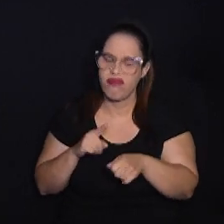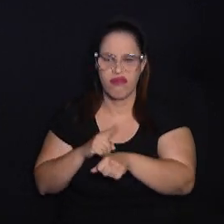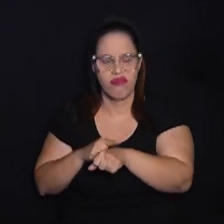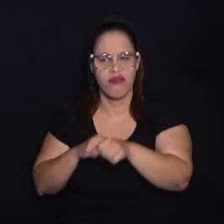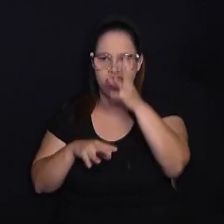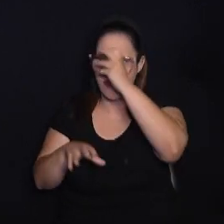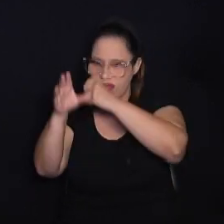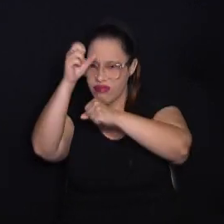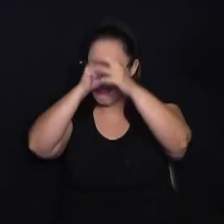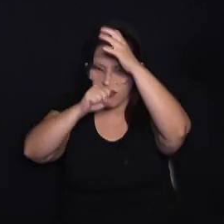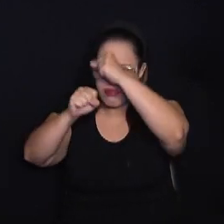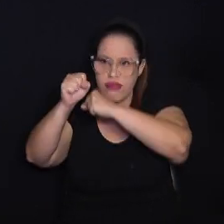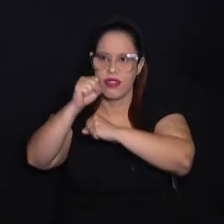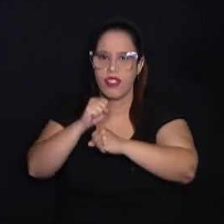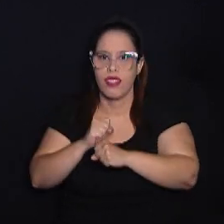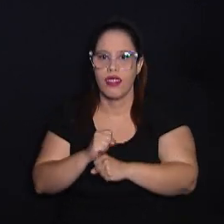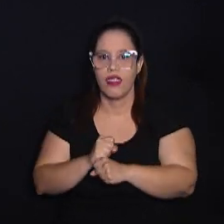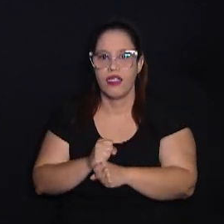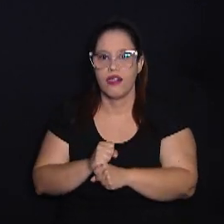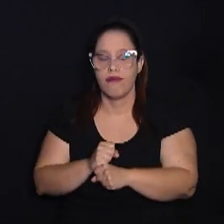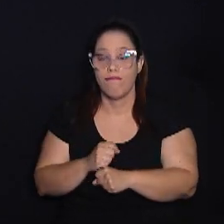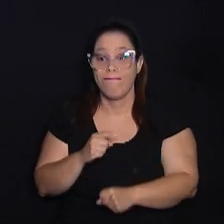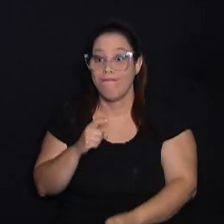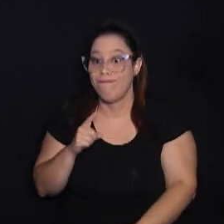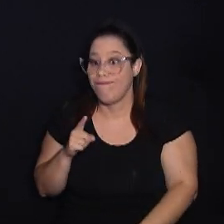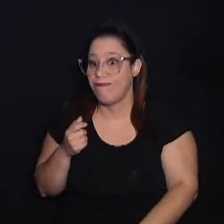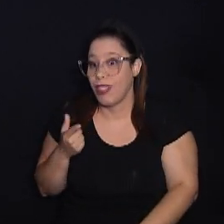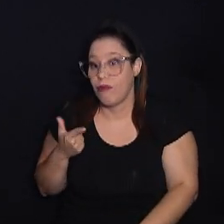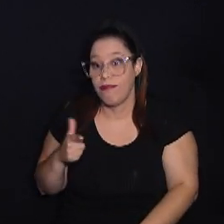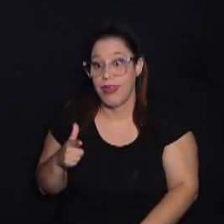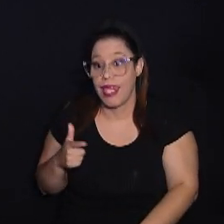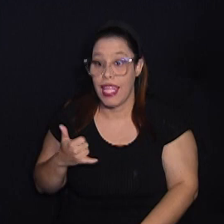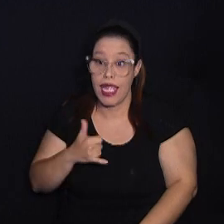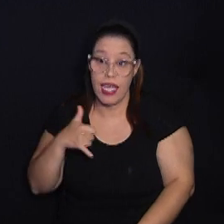aprendi que não existe idade para recomeçar.